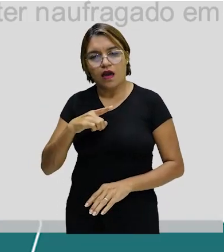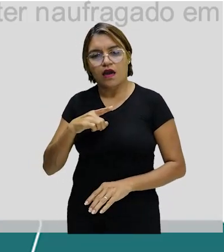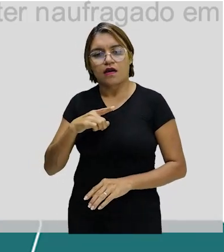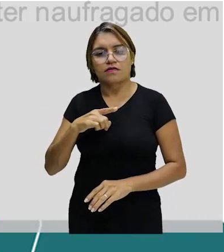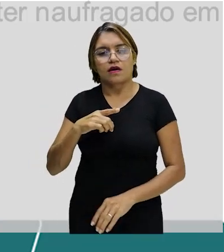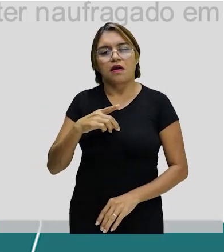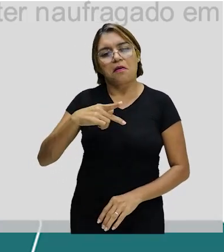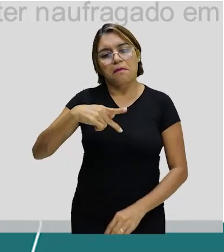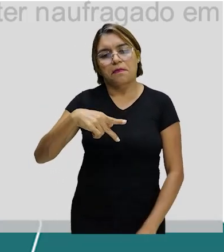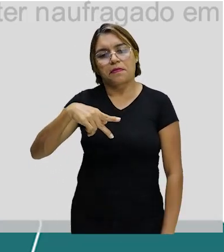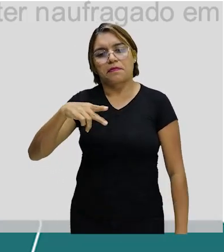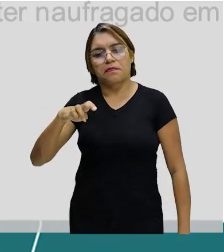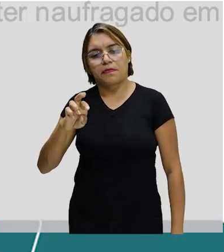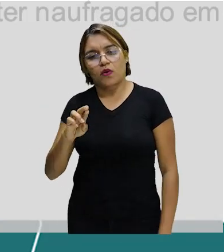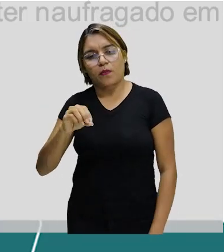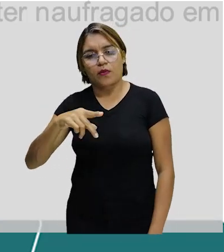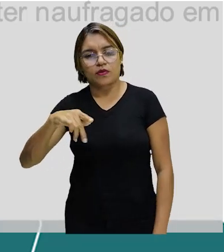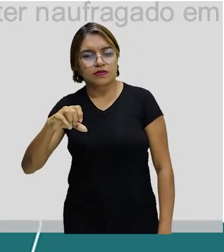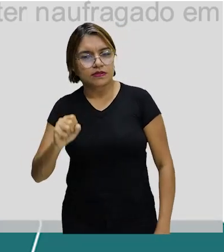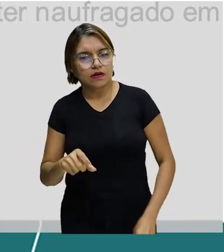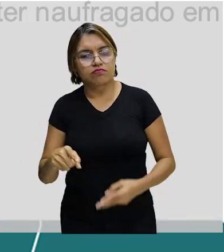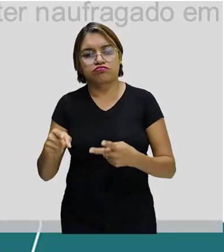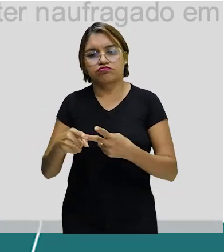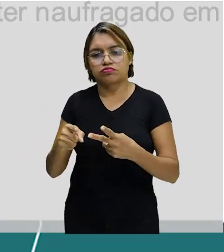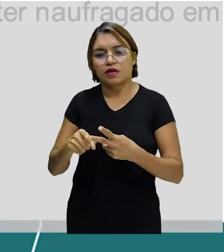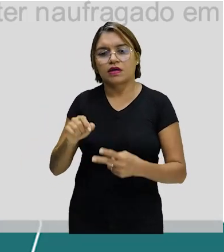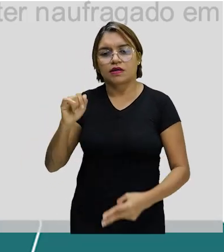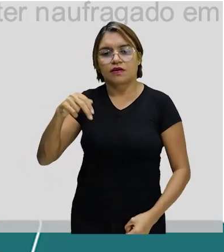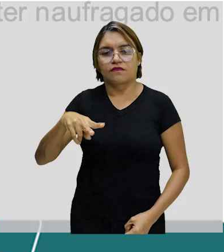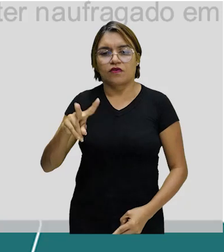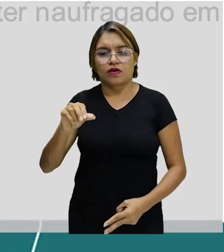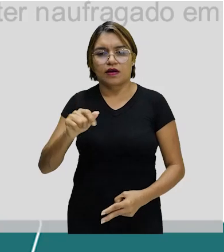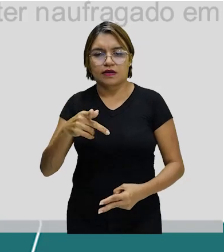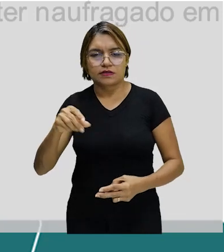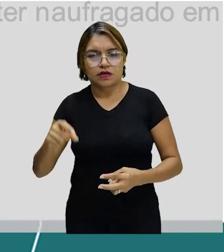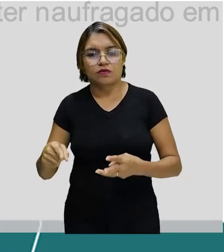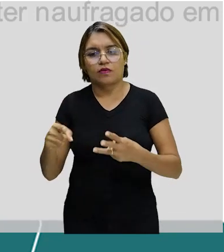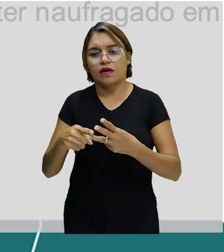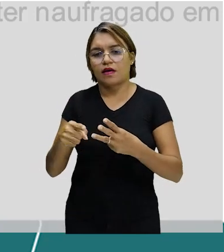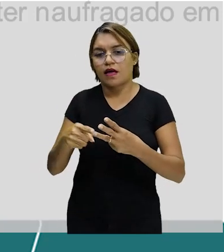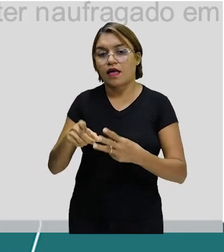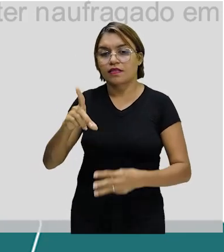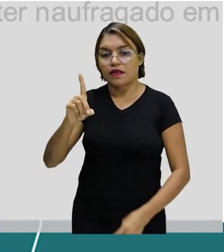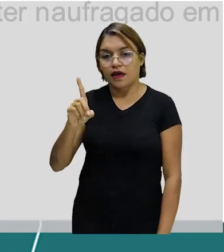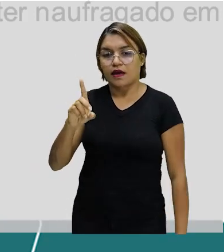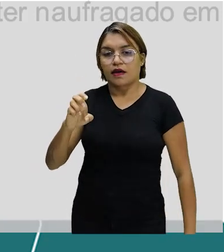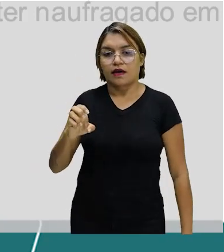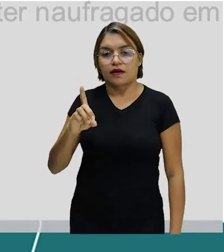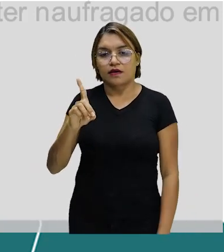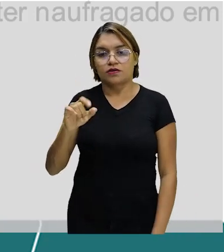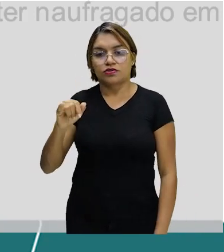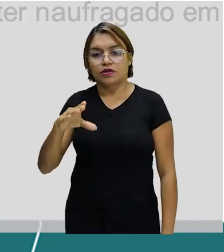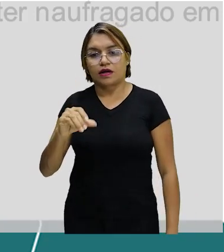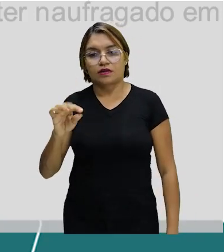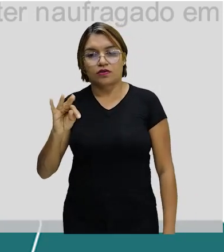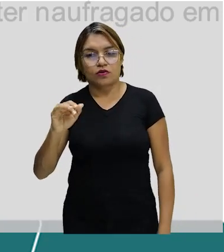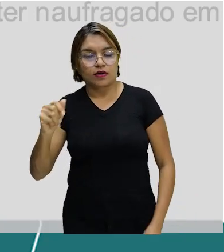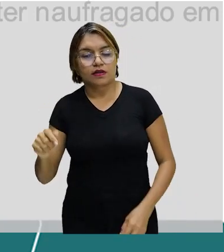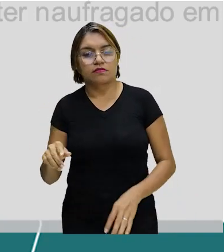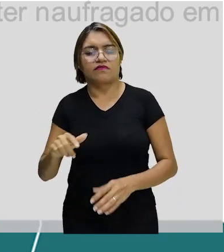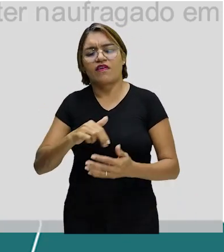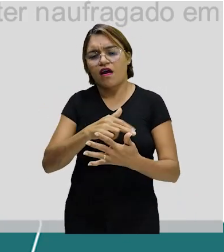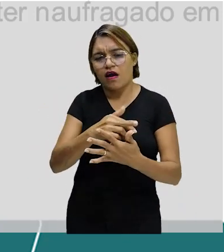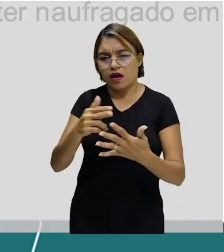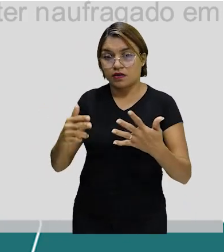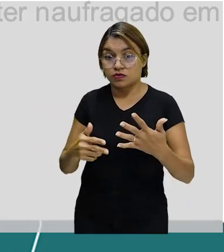invocação, dedicatória, narração e epílogo. O texto conta a história de um português, o Caramuru, que após